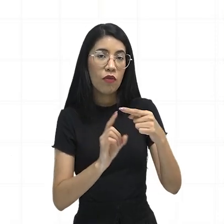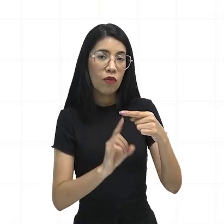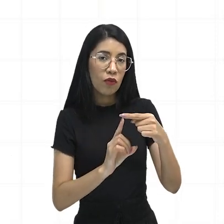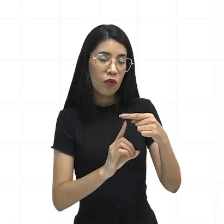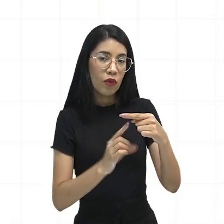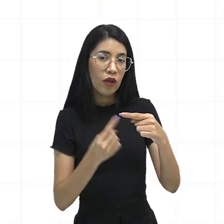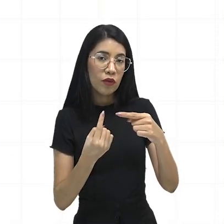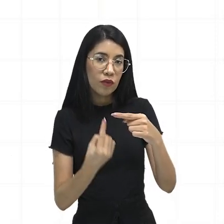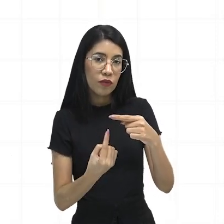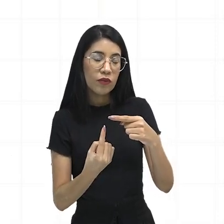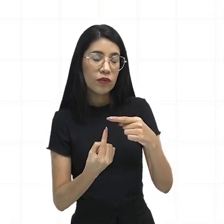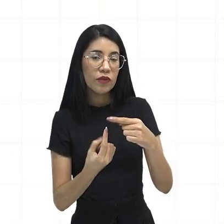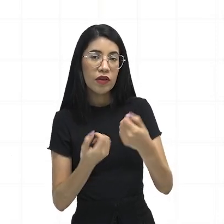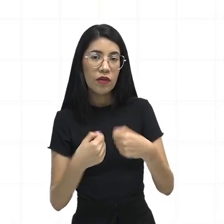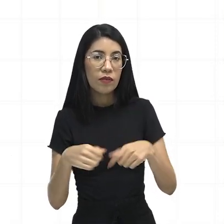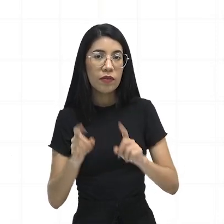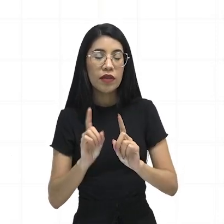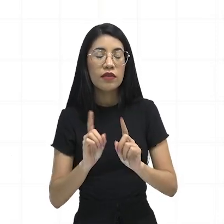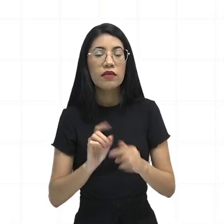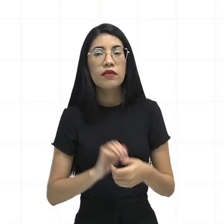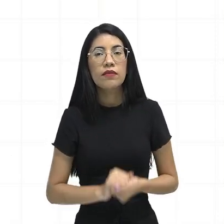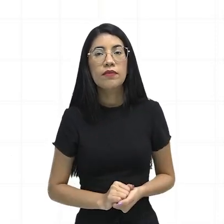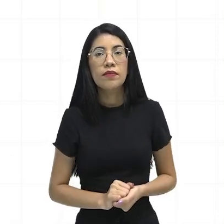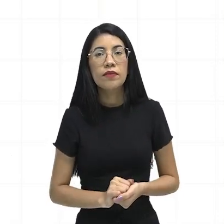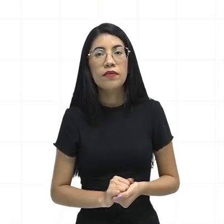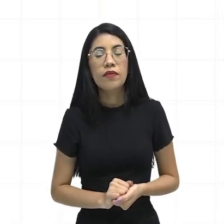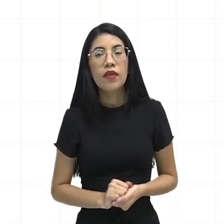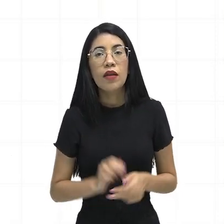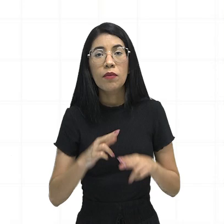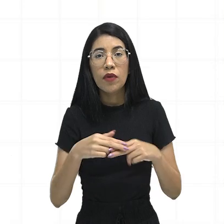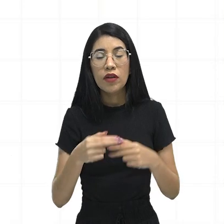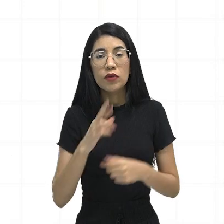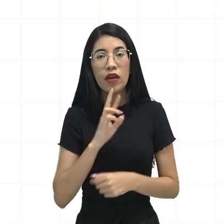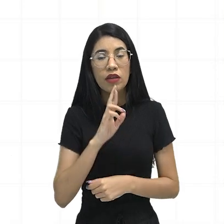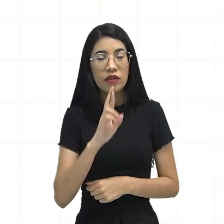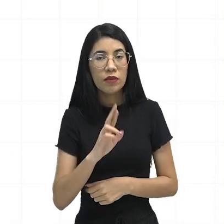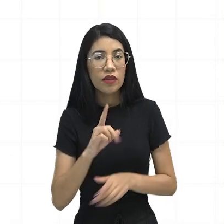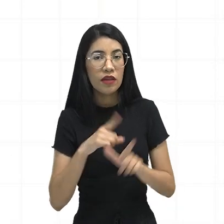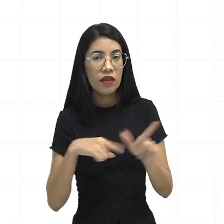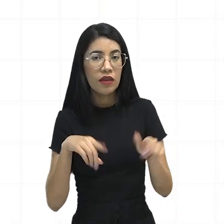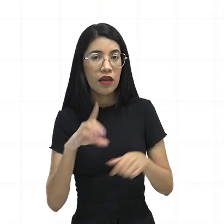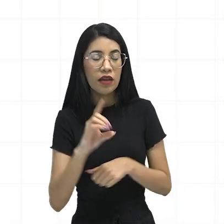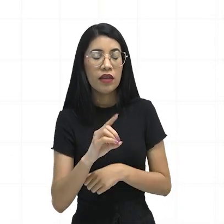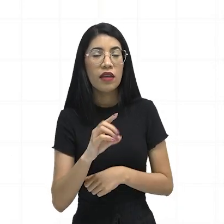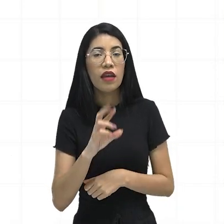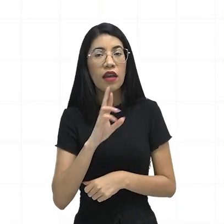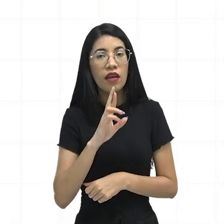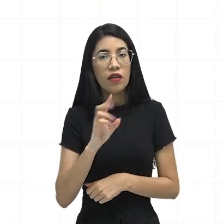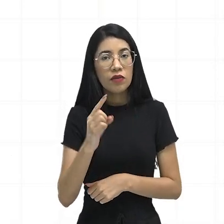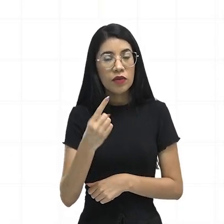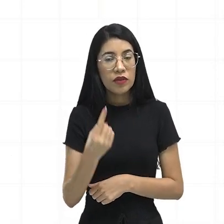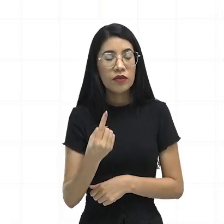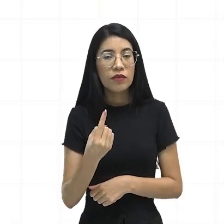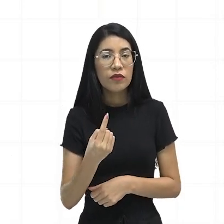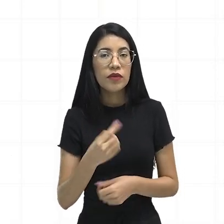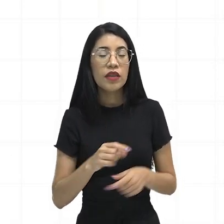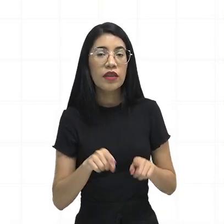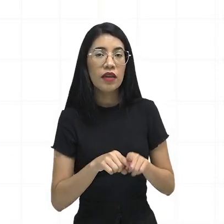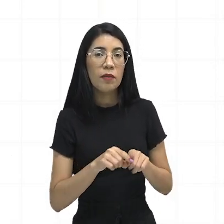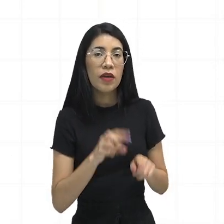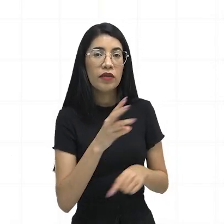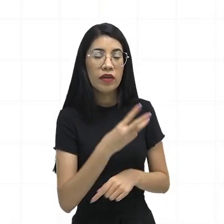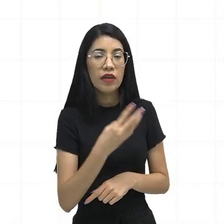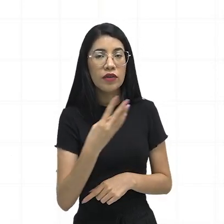que o número 1 na letra D aqui, ele ficou sozinho. Por isso que o número 3, 4 e 6, que eu escrevi aqui embaixo, eles